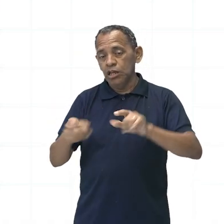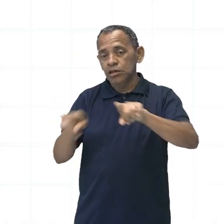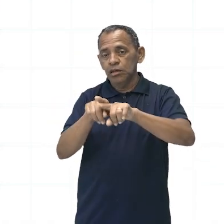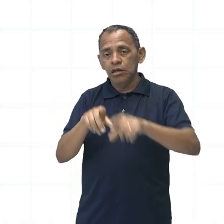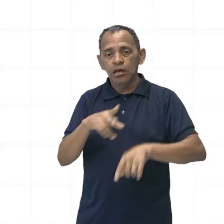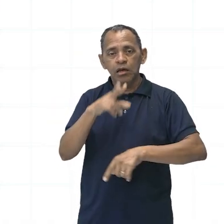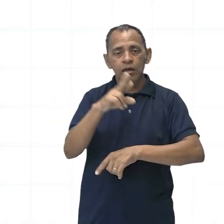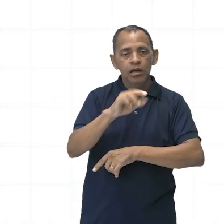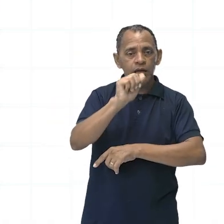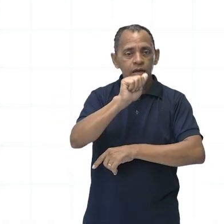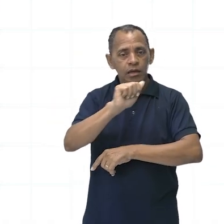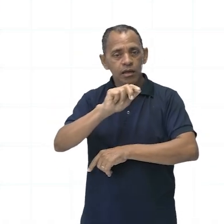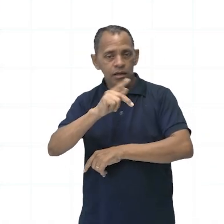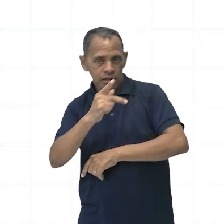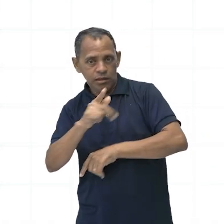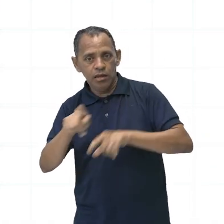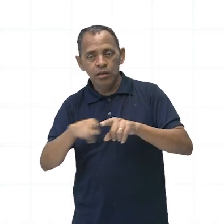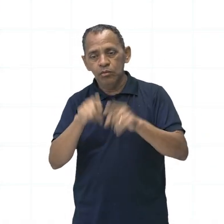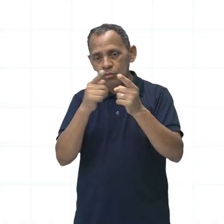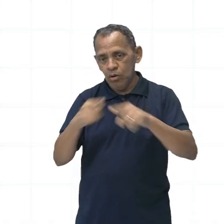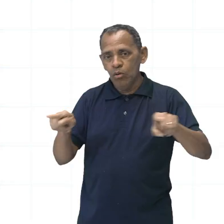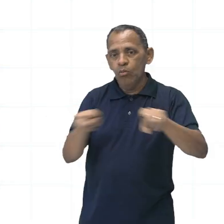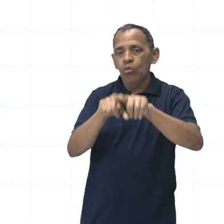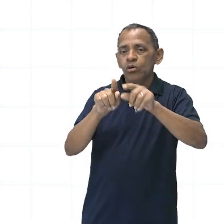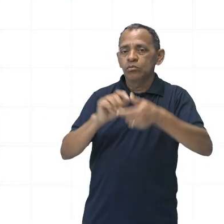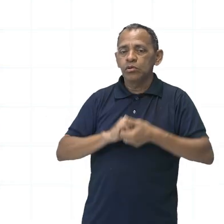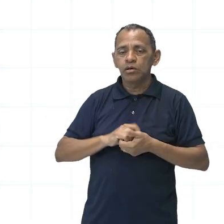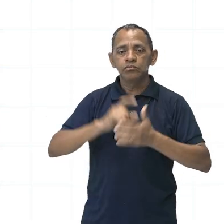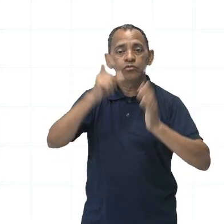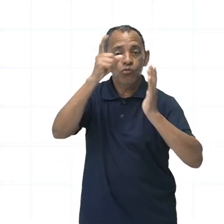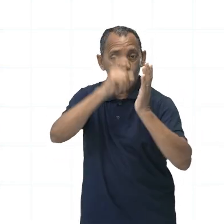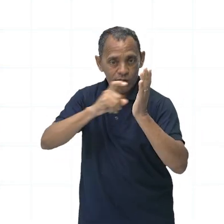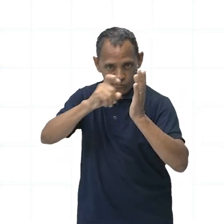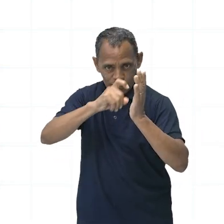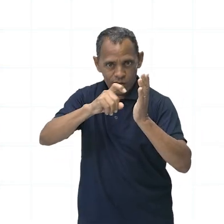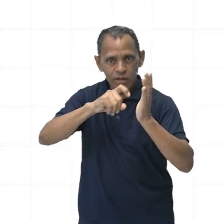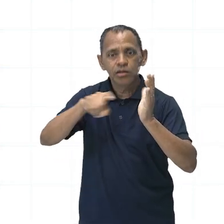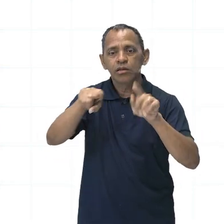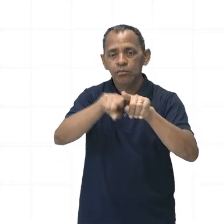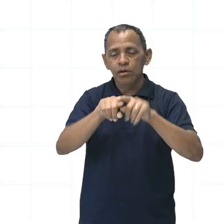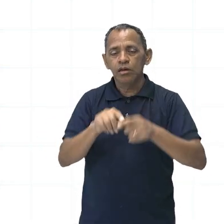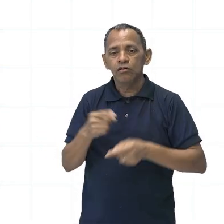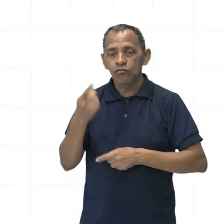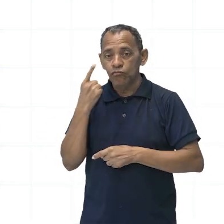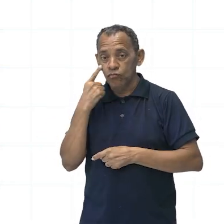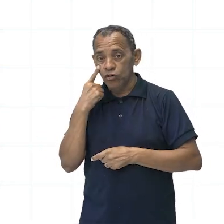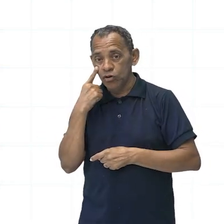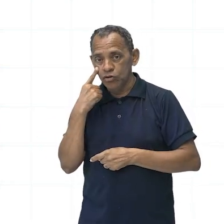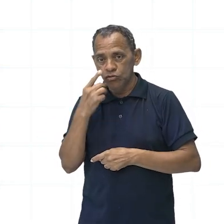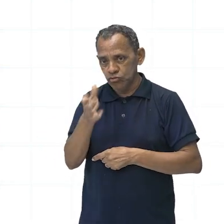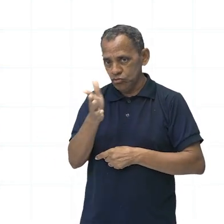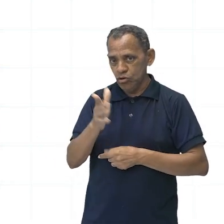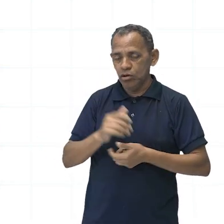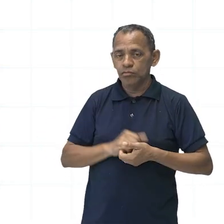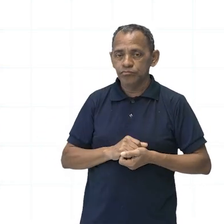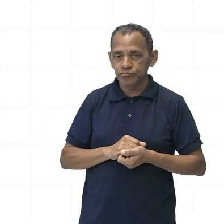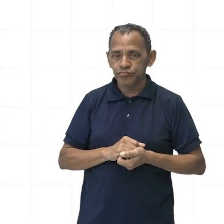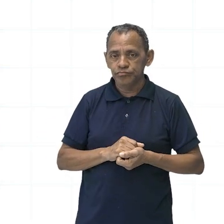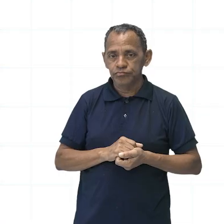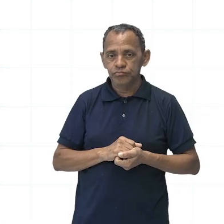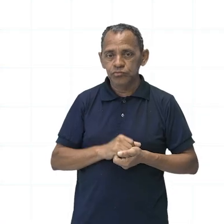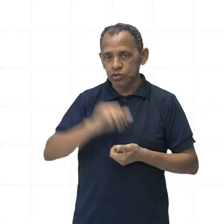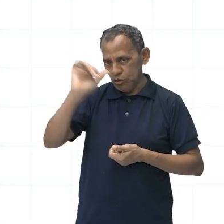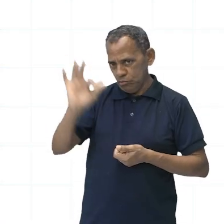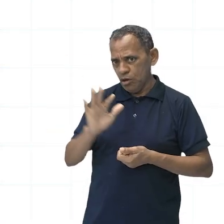rap, que é a música que vocês acabaram de ouvir, o grafite, né, que vocês também viram ali atrás de mim, que é um